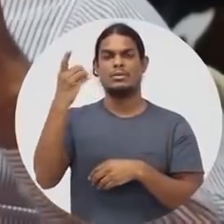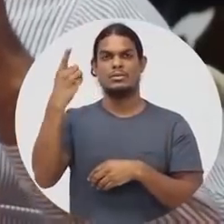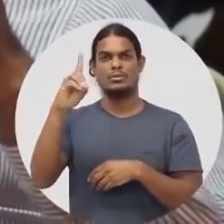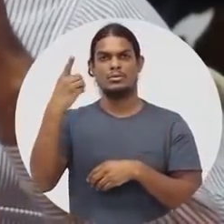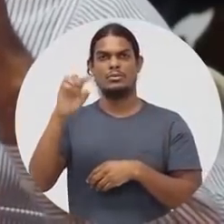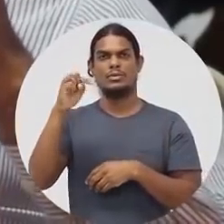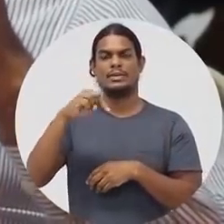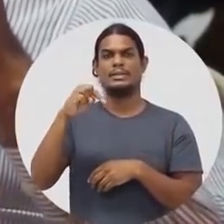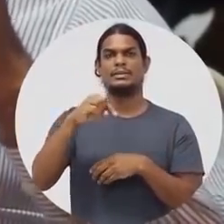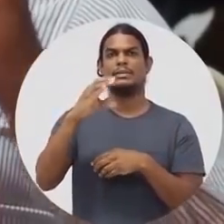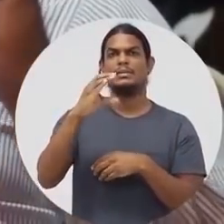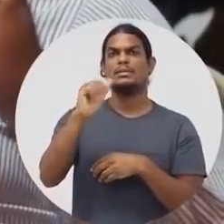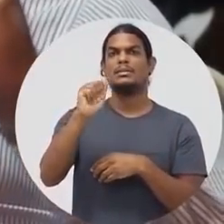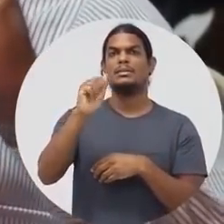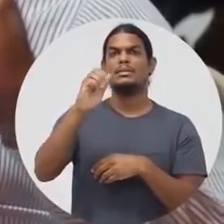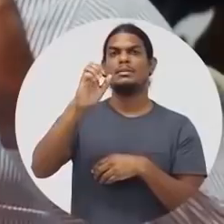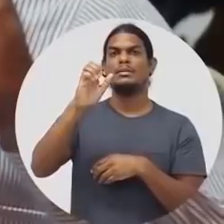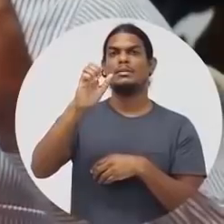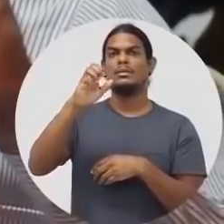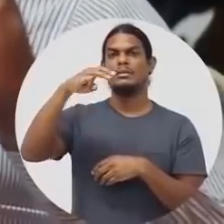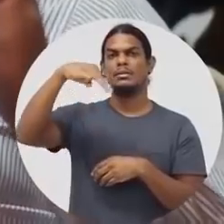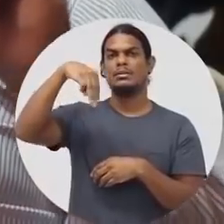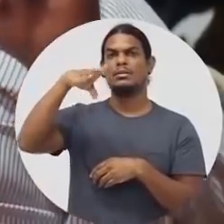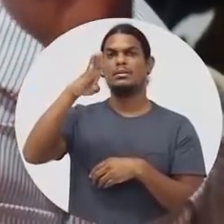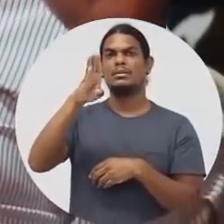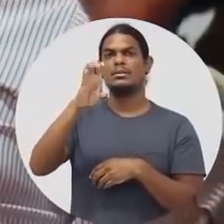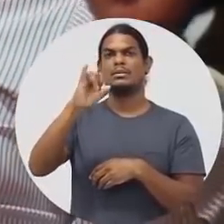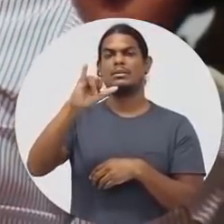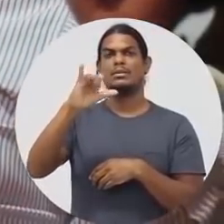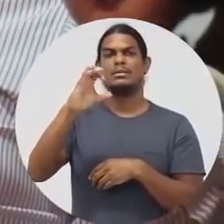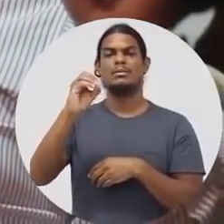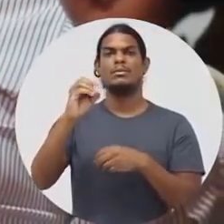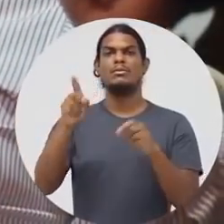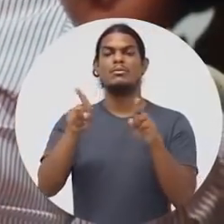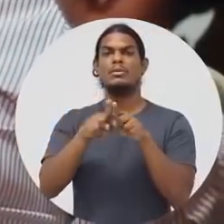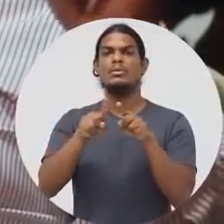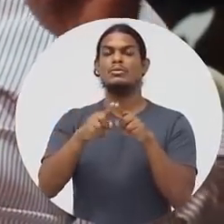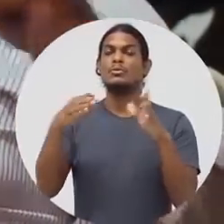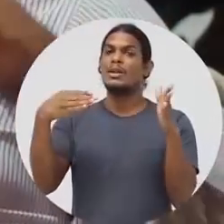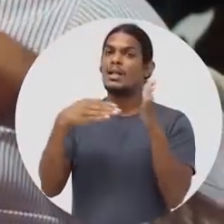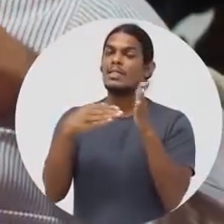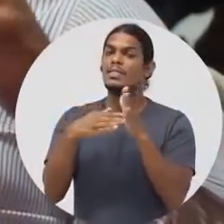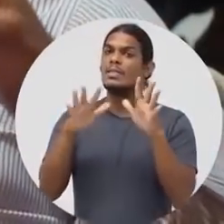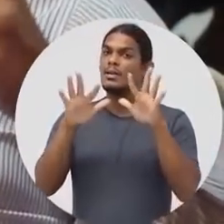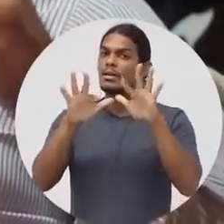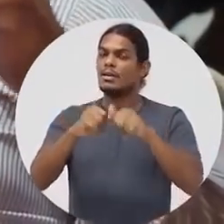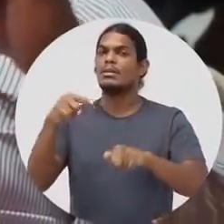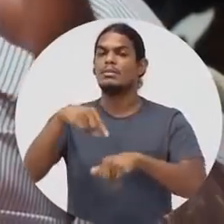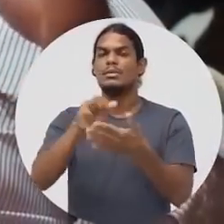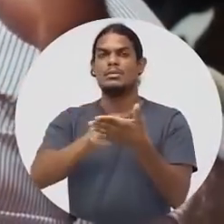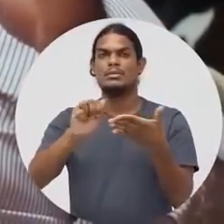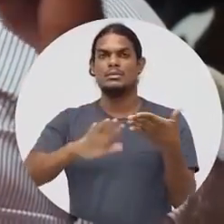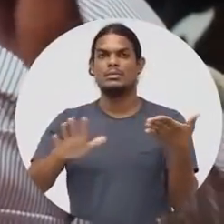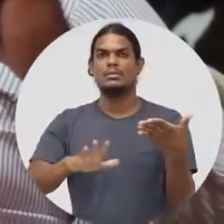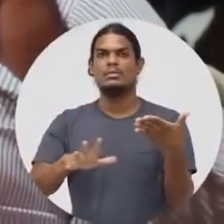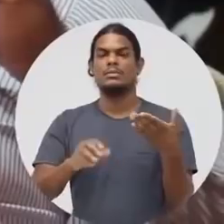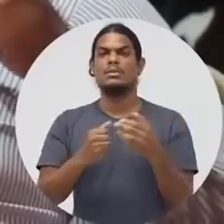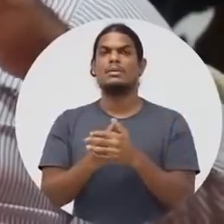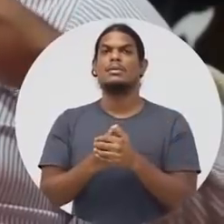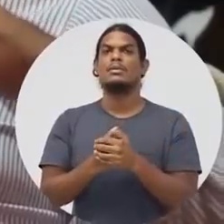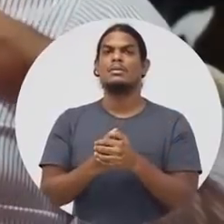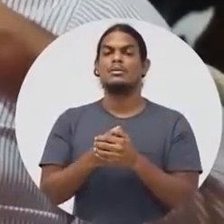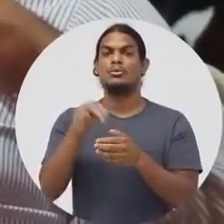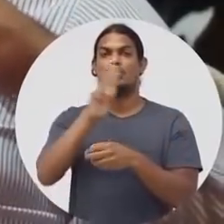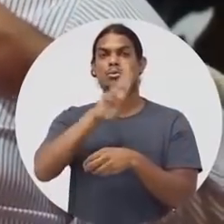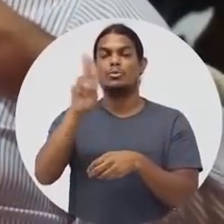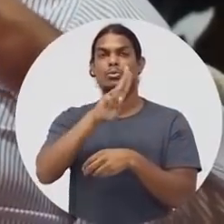esse câmbio ficou preso até eu concluir todo o processo de operação. Tá? Em nome, por exemplo, da Supergesso, tá?